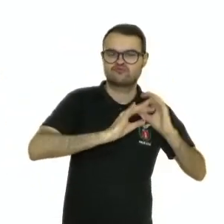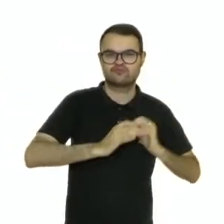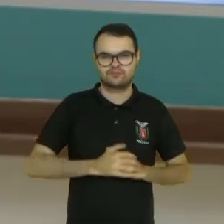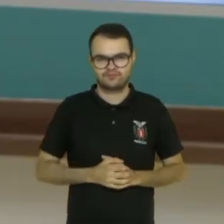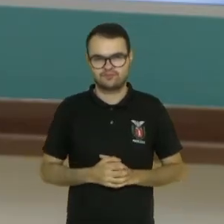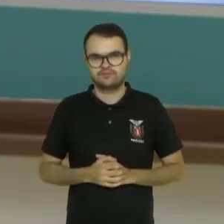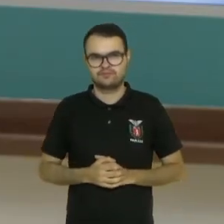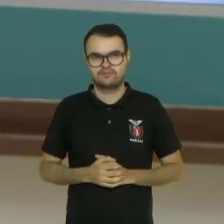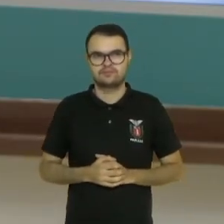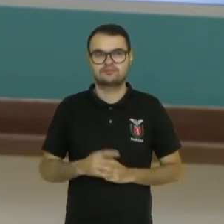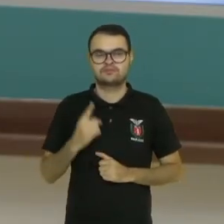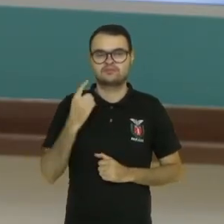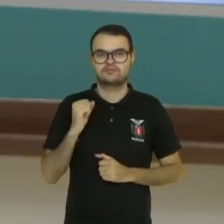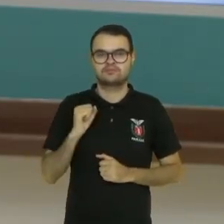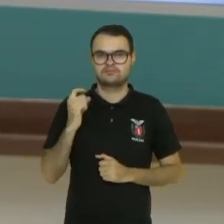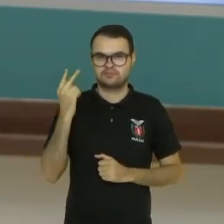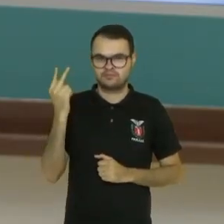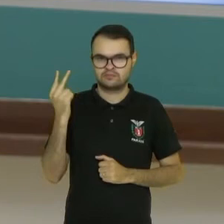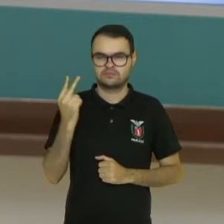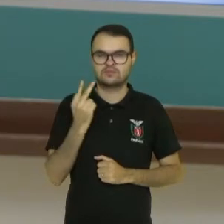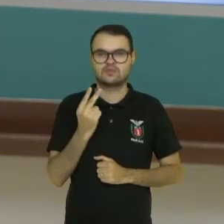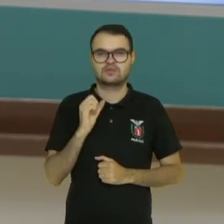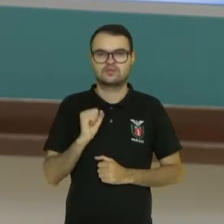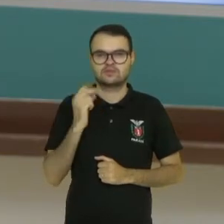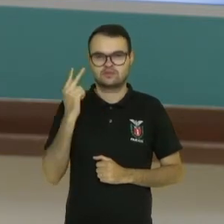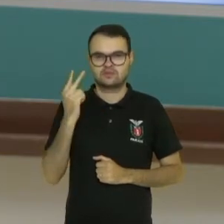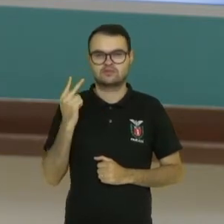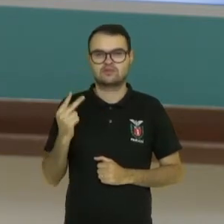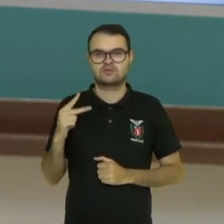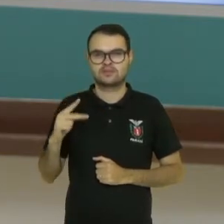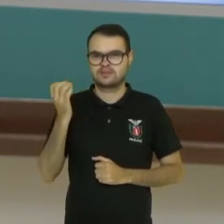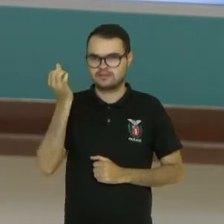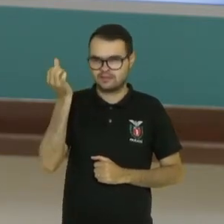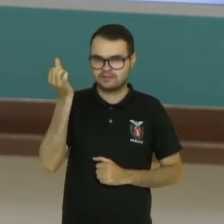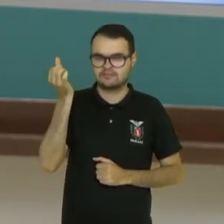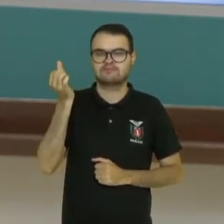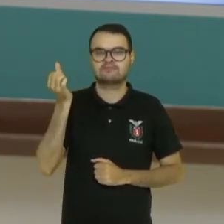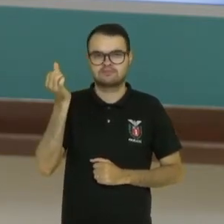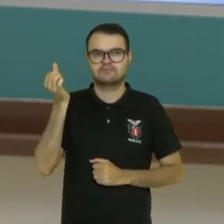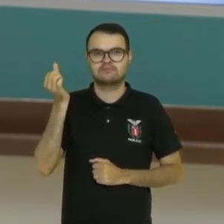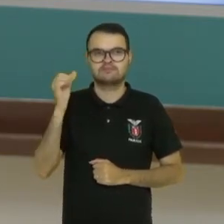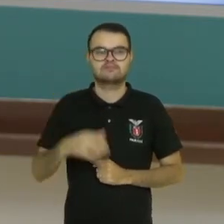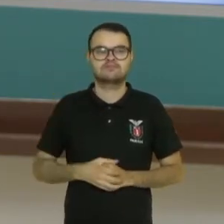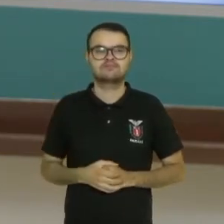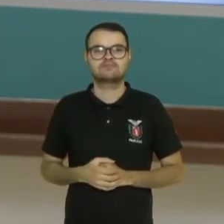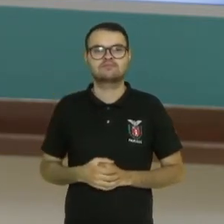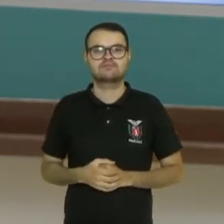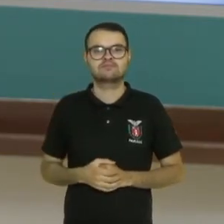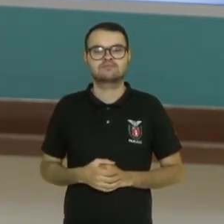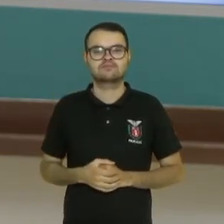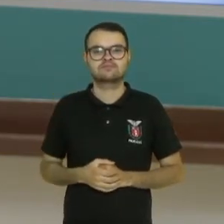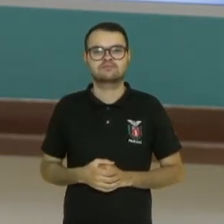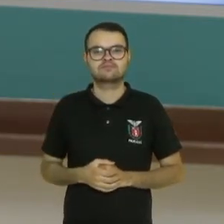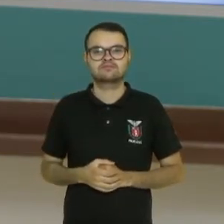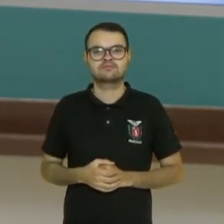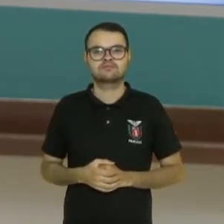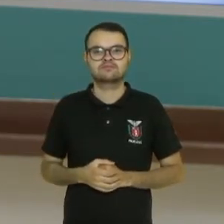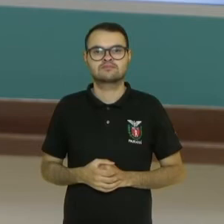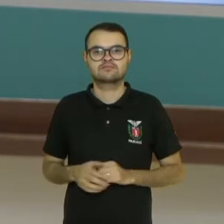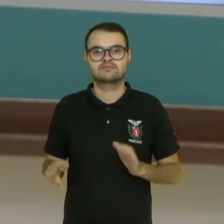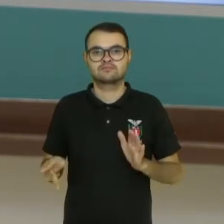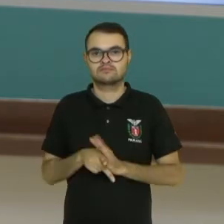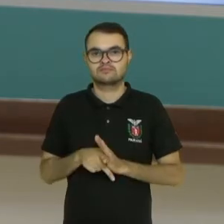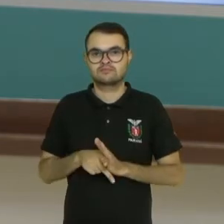Então, a distribuição dele é 1s2, 2s2, 2p6. A camada, né, de valência é a